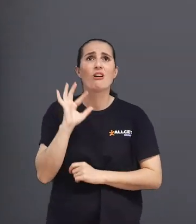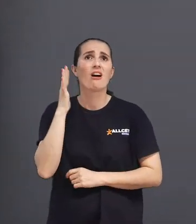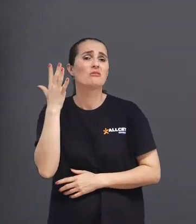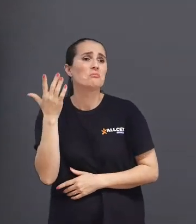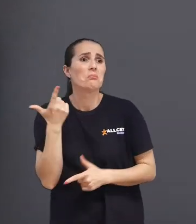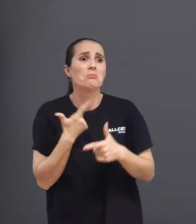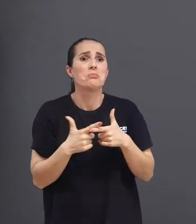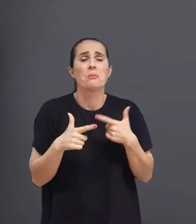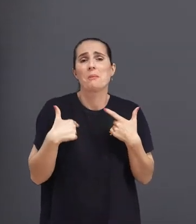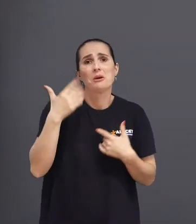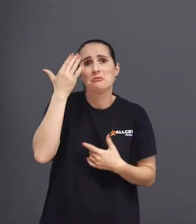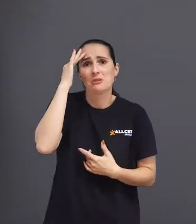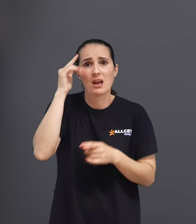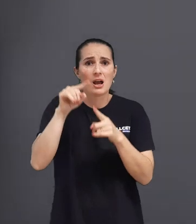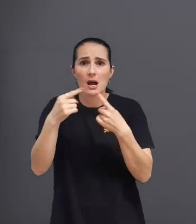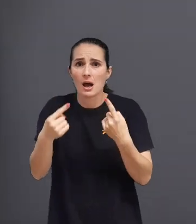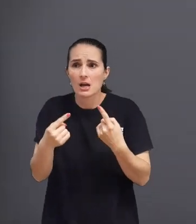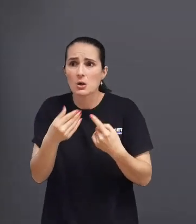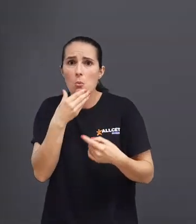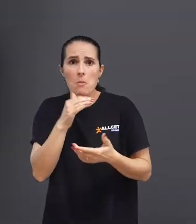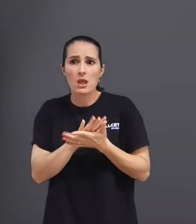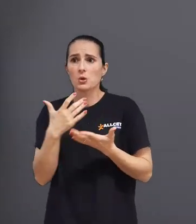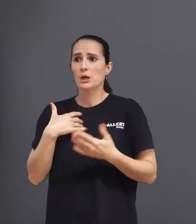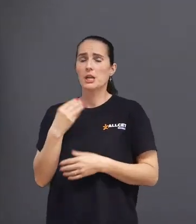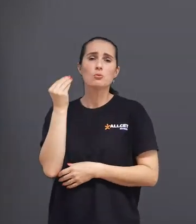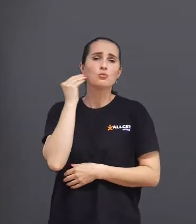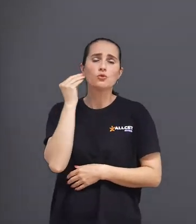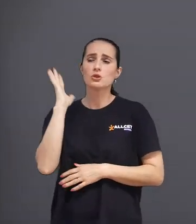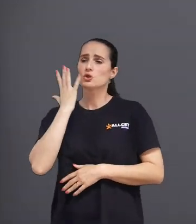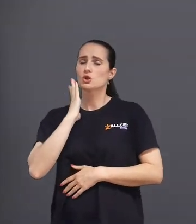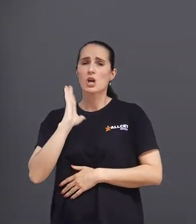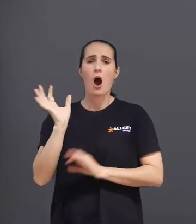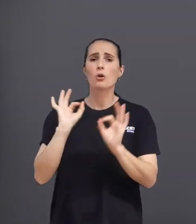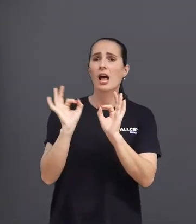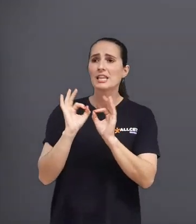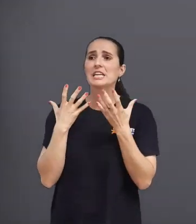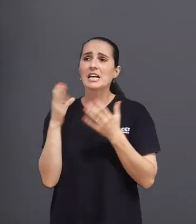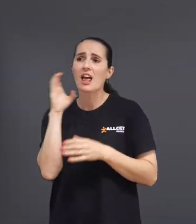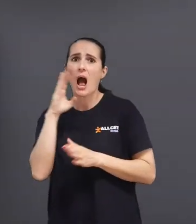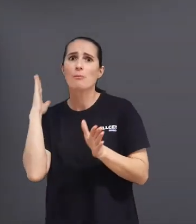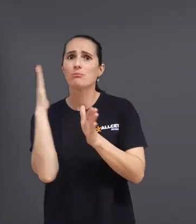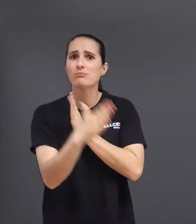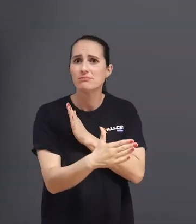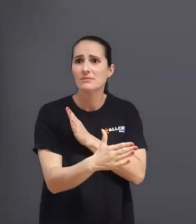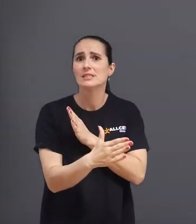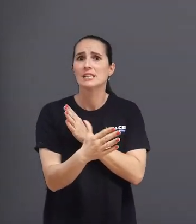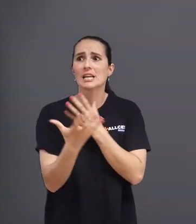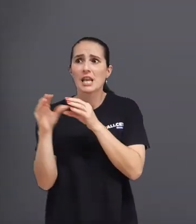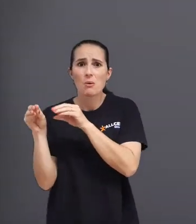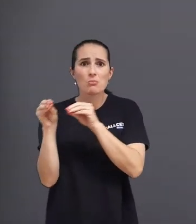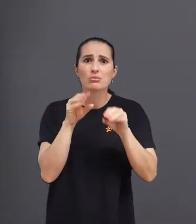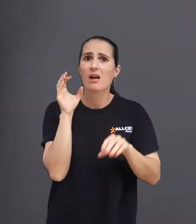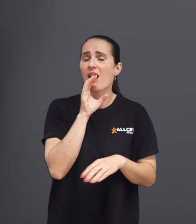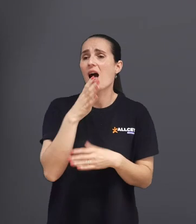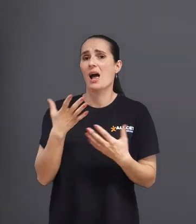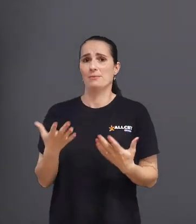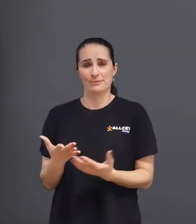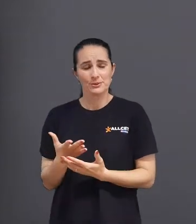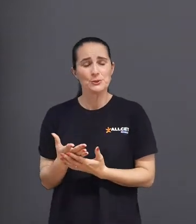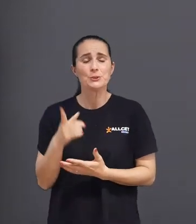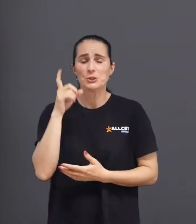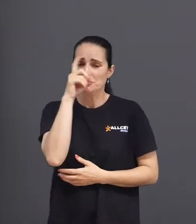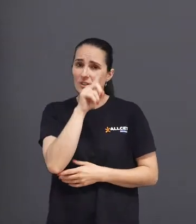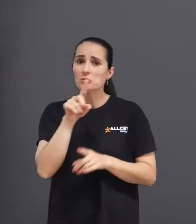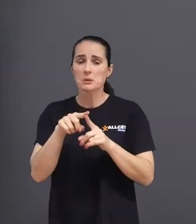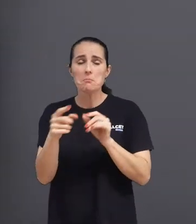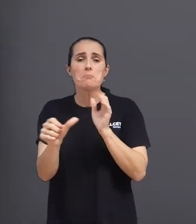muda. Então ele vai atrás de um outro pastor, de um outro líder que não conheça, que não saiba da história